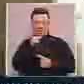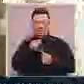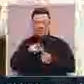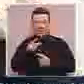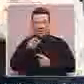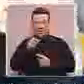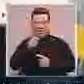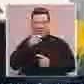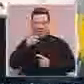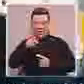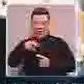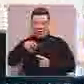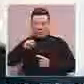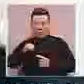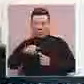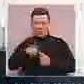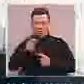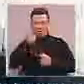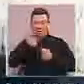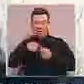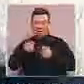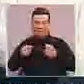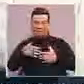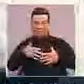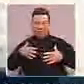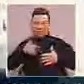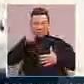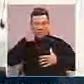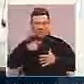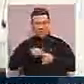IMC, o índice de massa corporal, tensões arteriais,